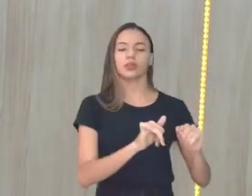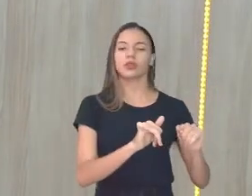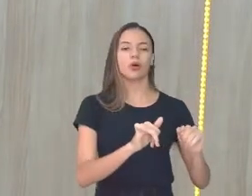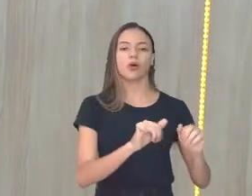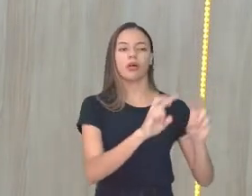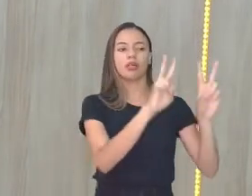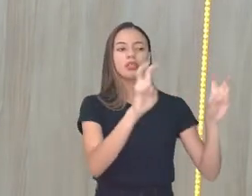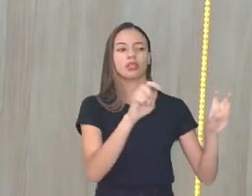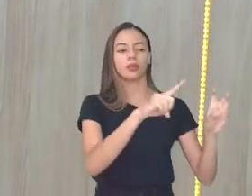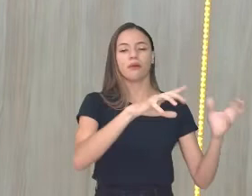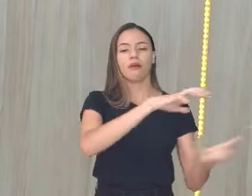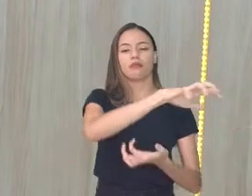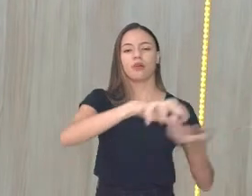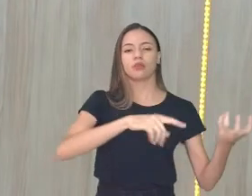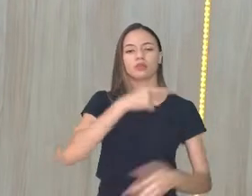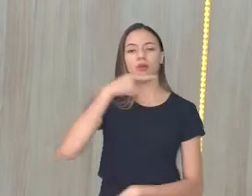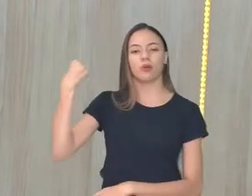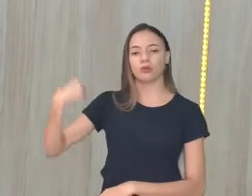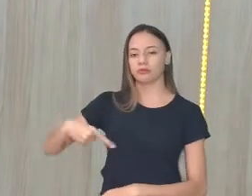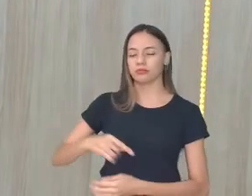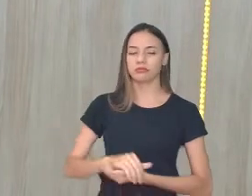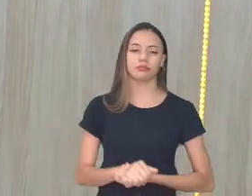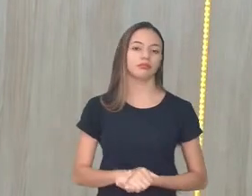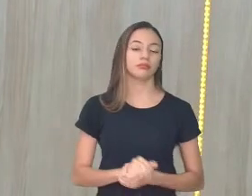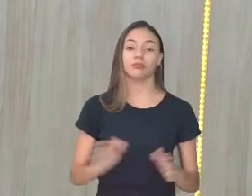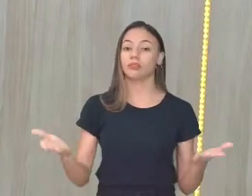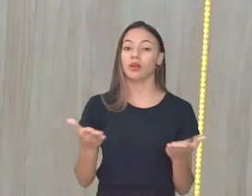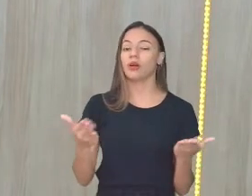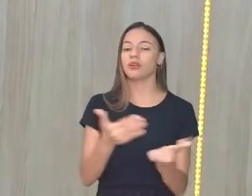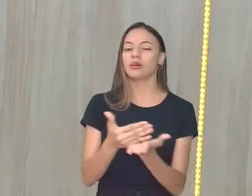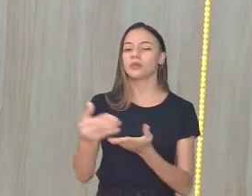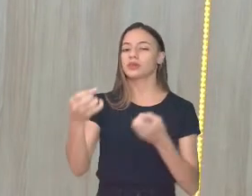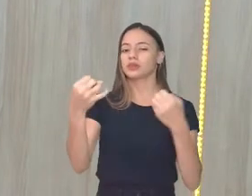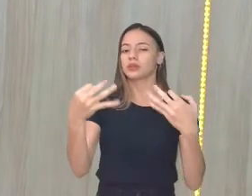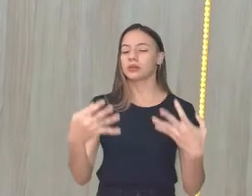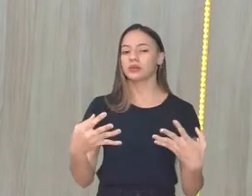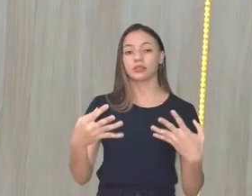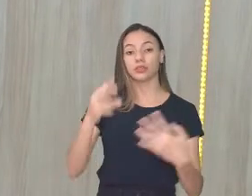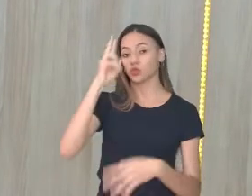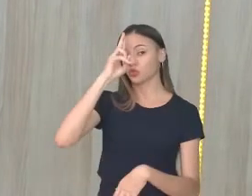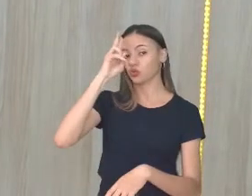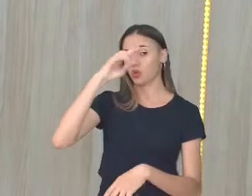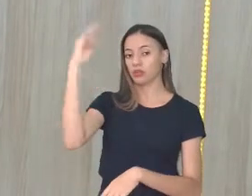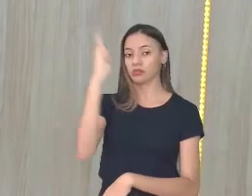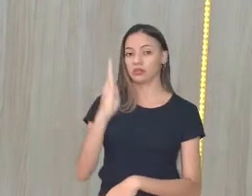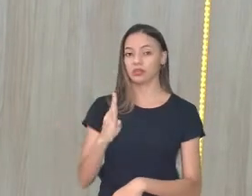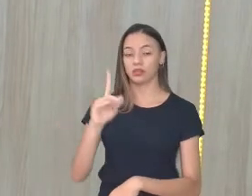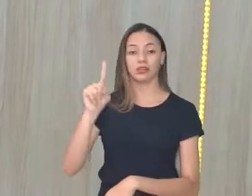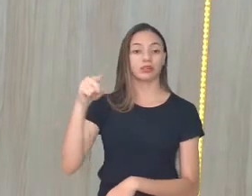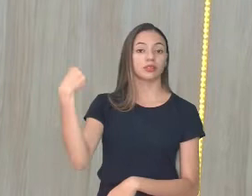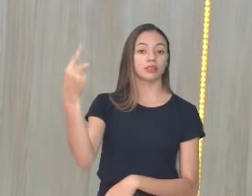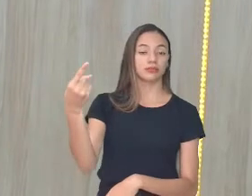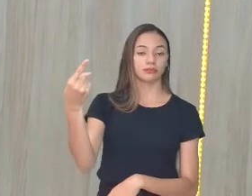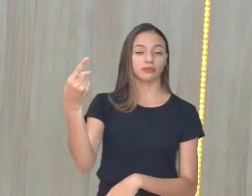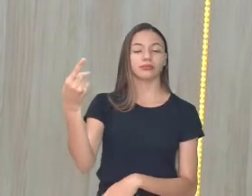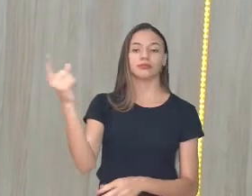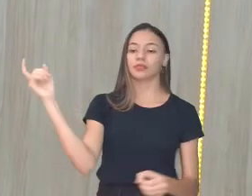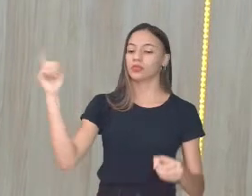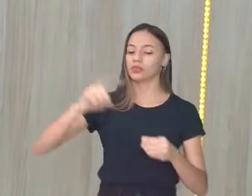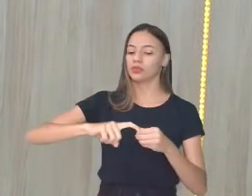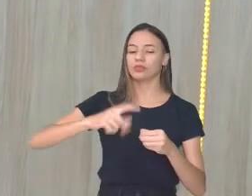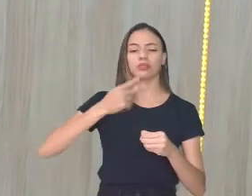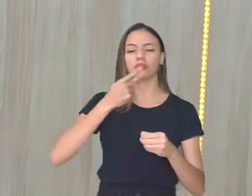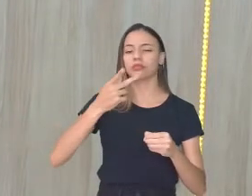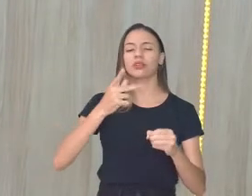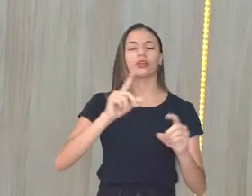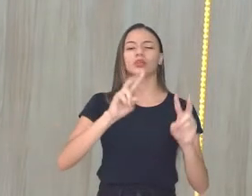referente à Revolução Russa. A gente vai começar a falar aí um pouco agora sobre a história do Brasil. Depois a gente vai retomar falando,